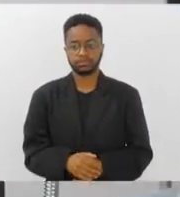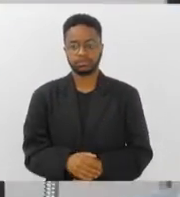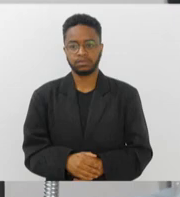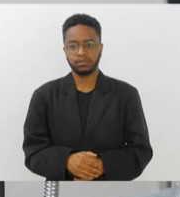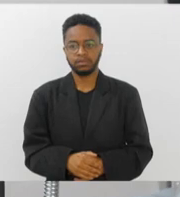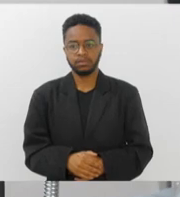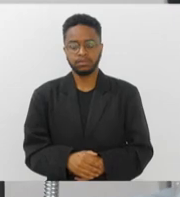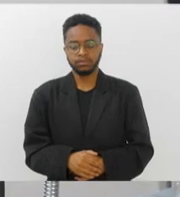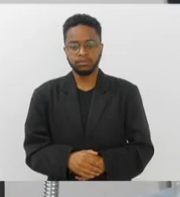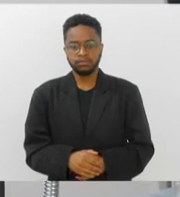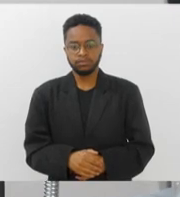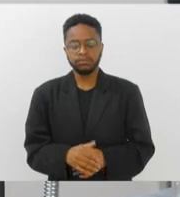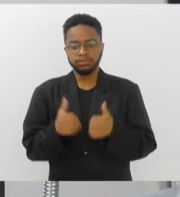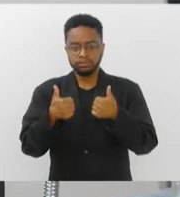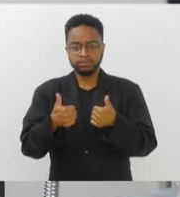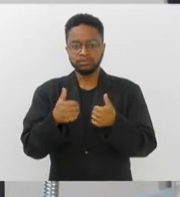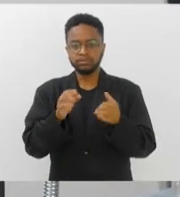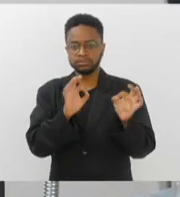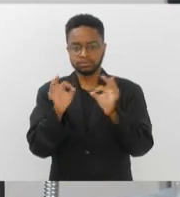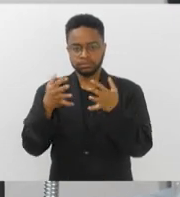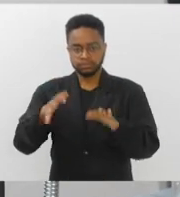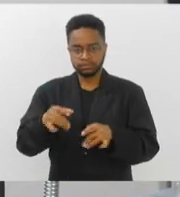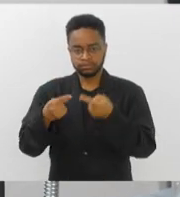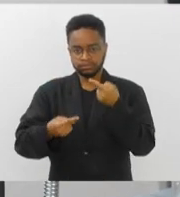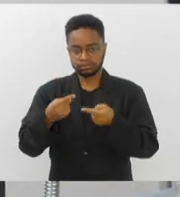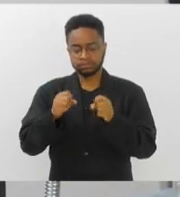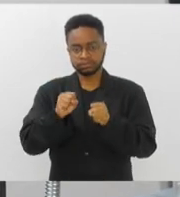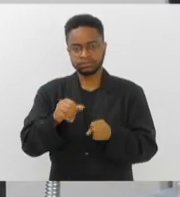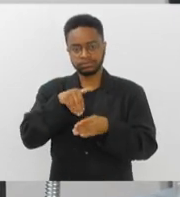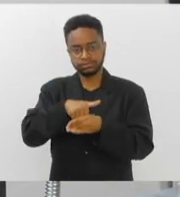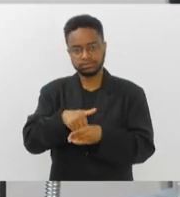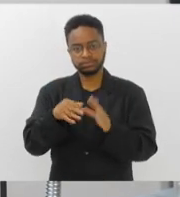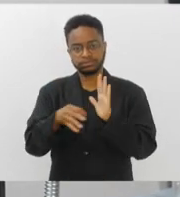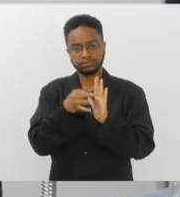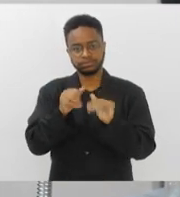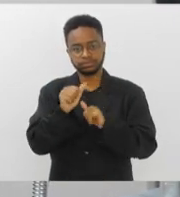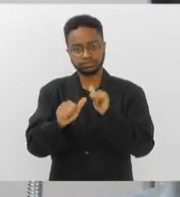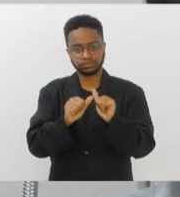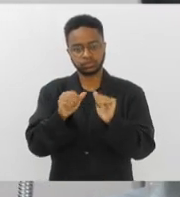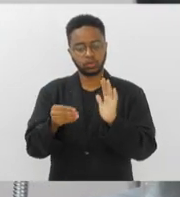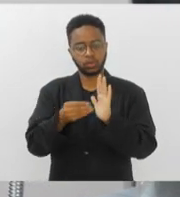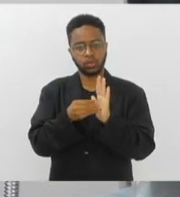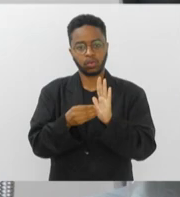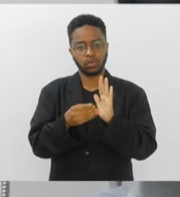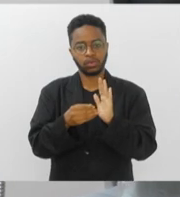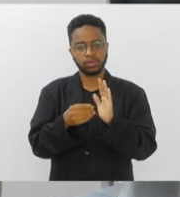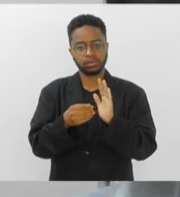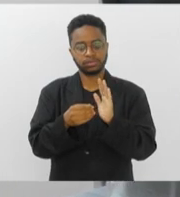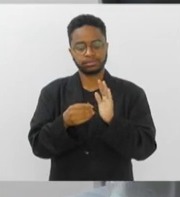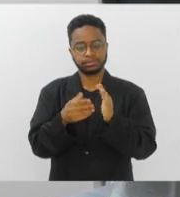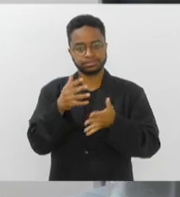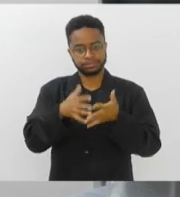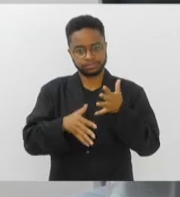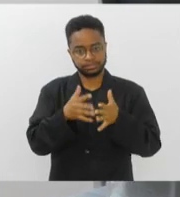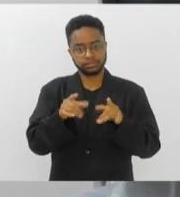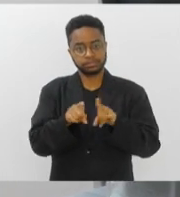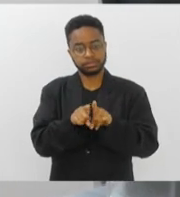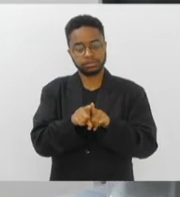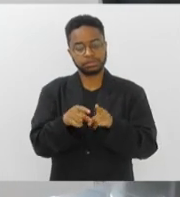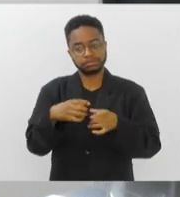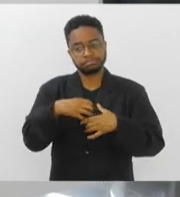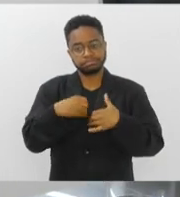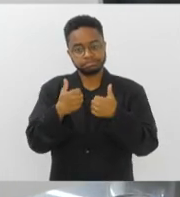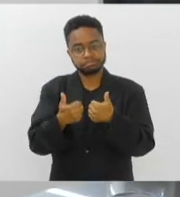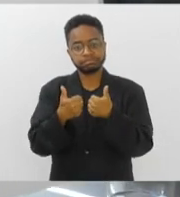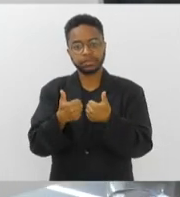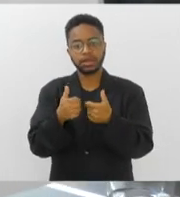Perfeito. Então, não havendo quem queira discutir, em votação o parecer alterado pela prejudicabilidade. E fico satisfeito que seja